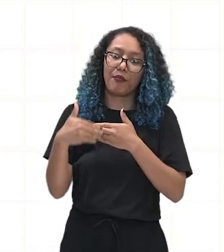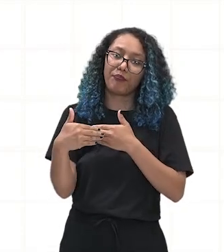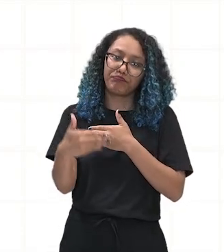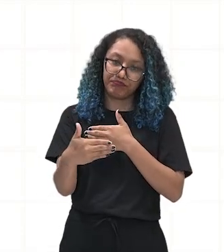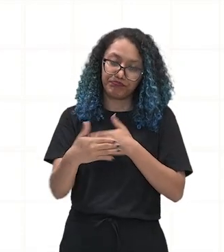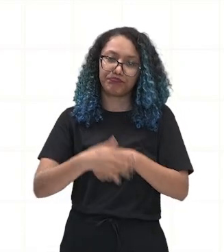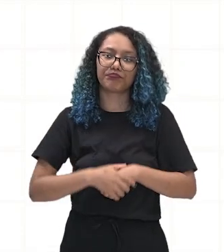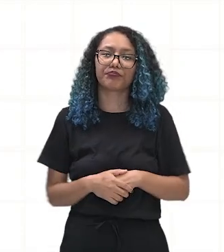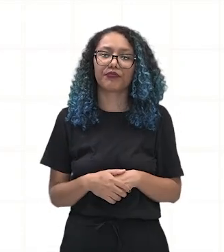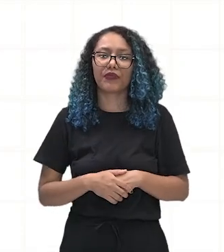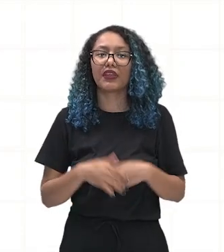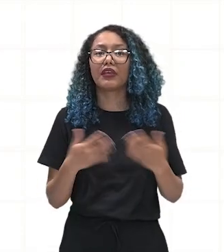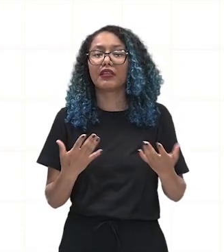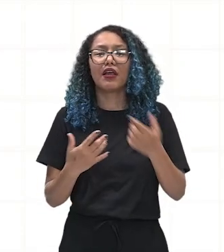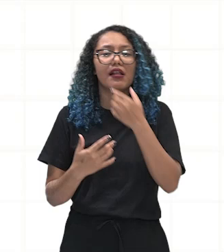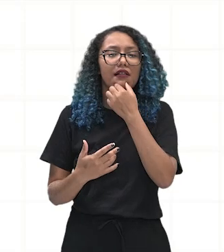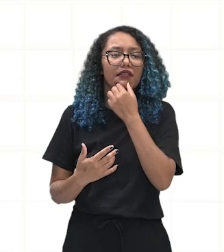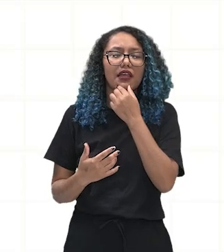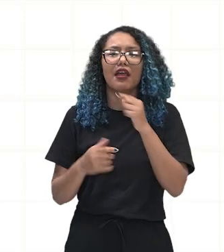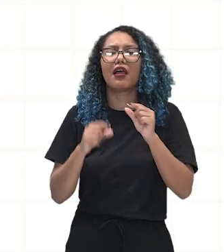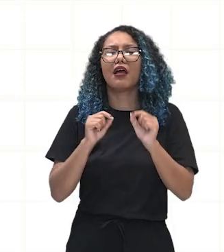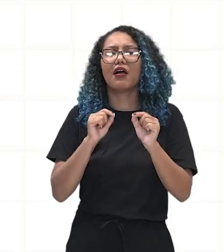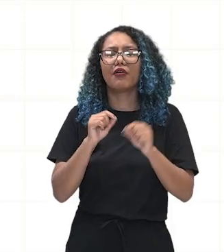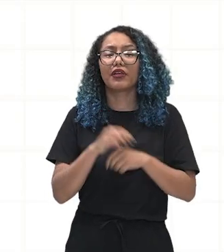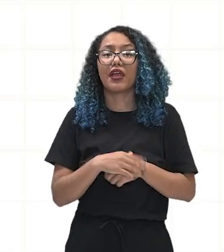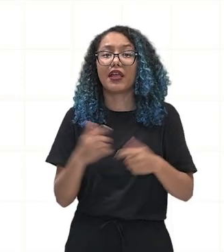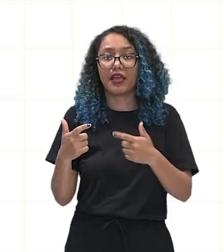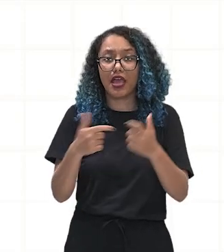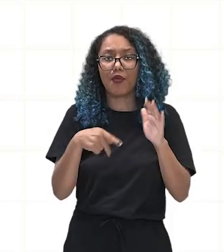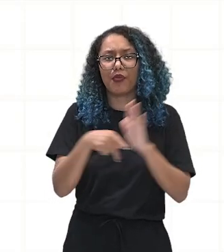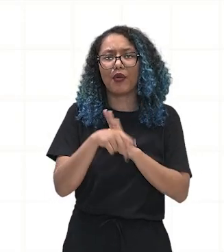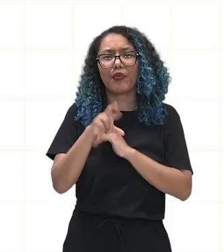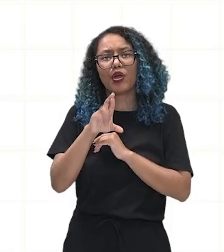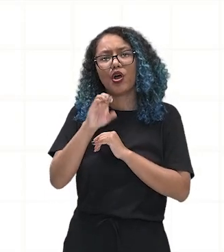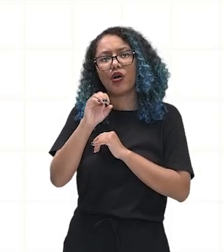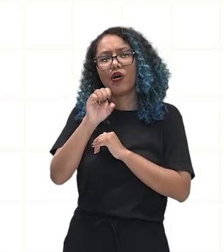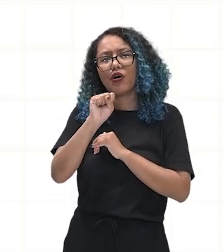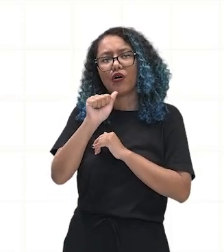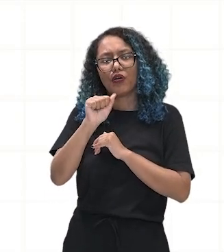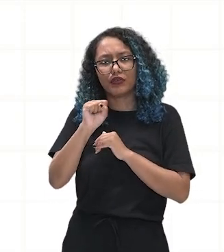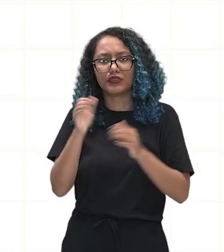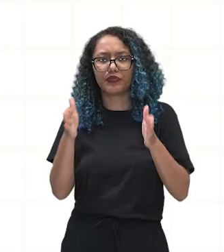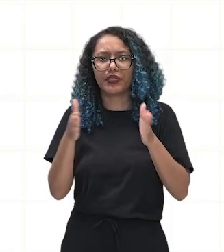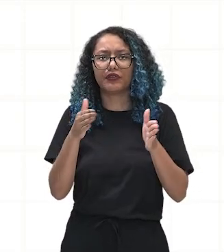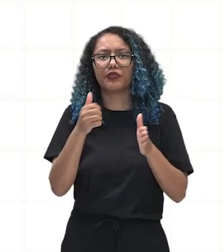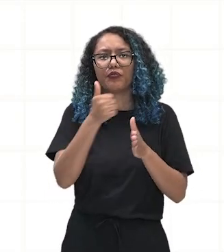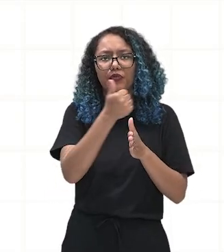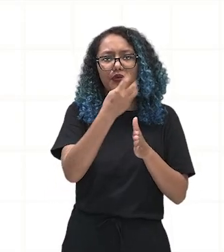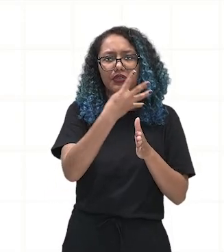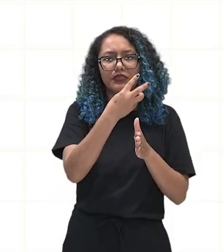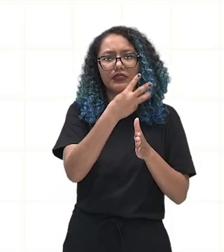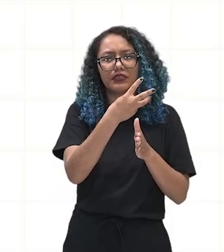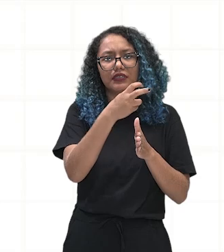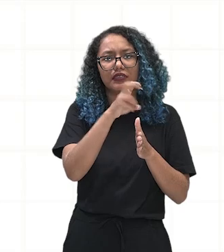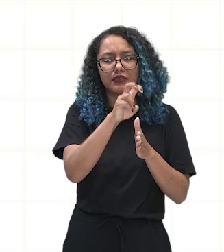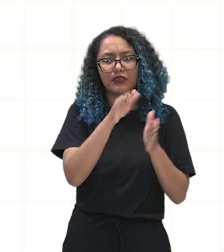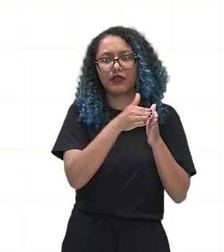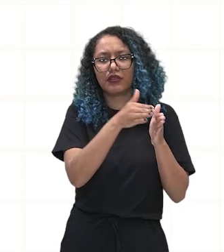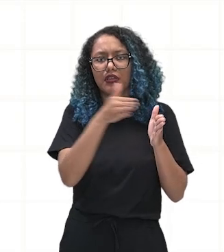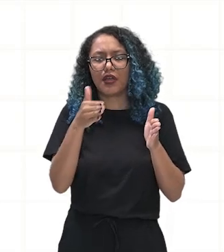Na Inglaterra, por exemplo, a gente tem ali a Guerra das Rosas, que vai acontecer entre 1455 e